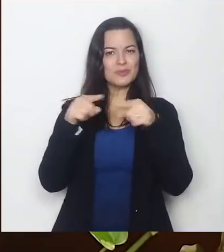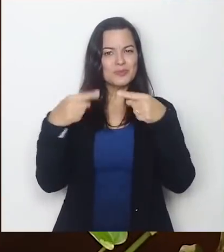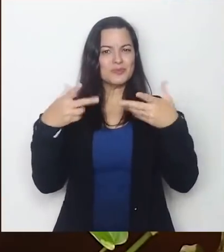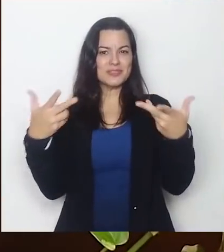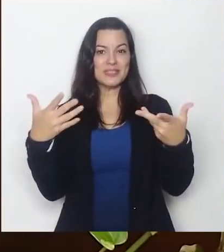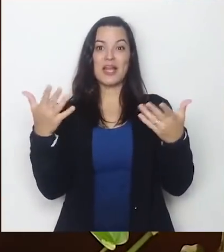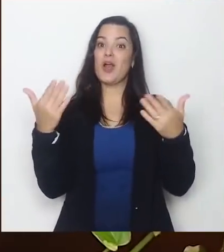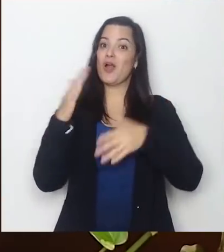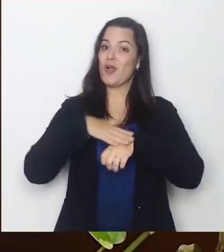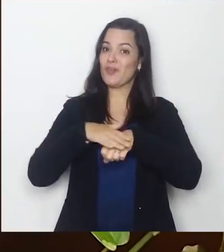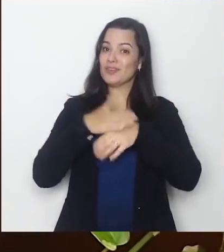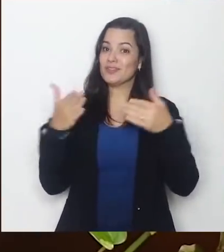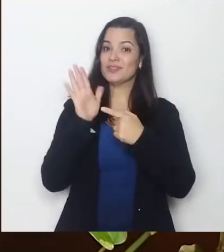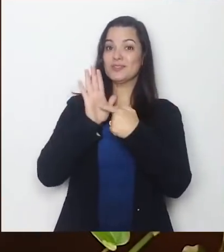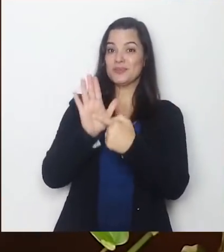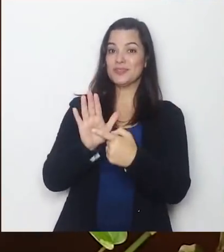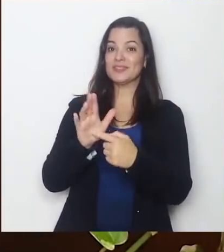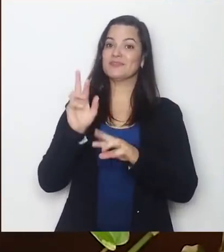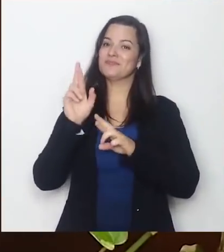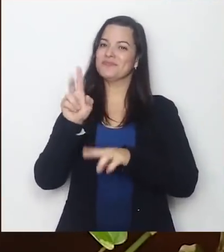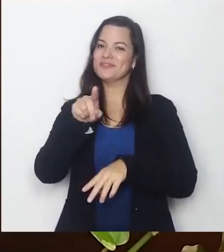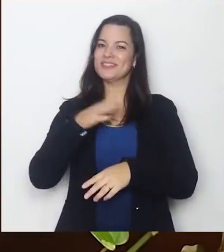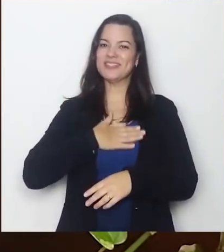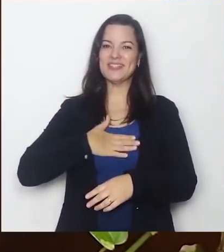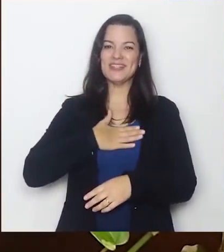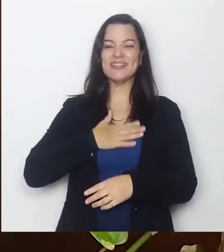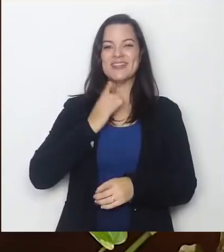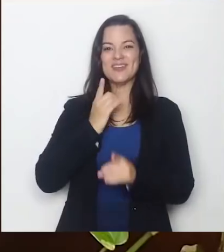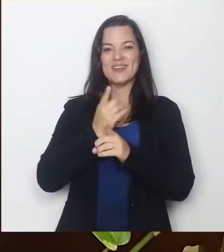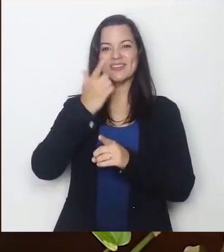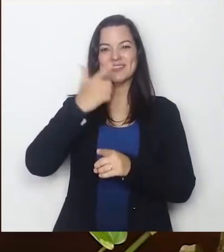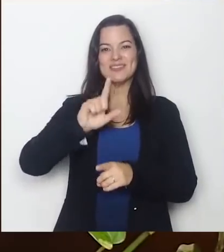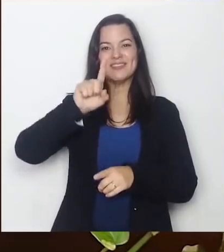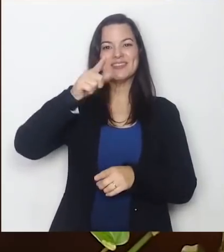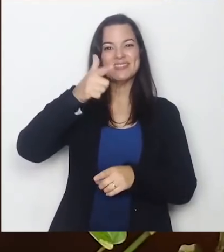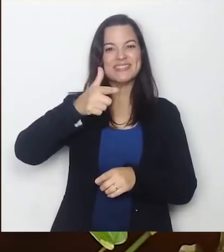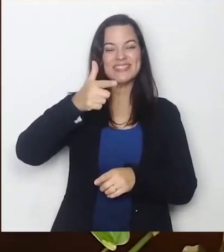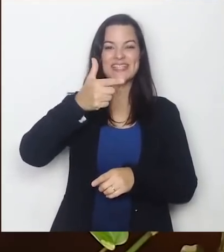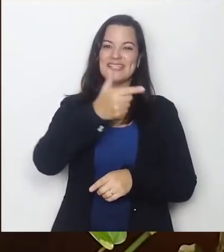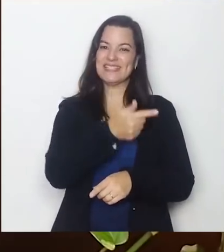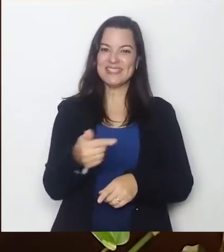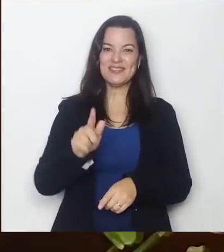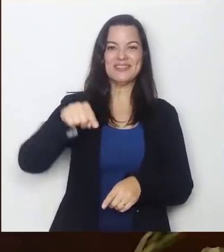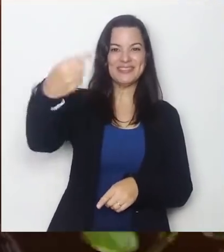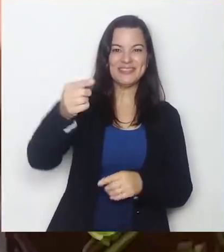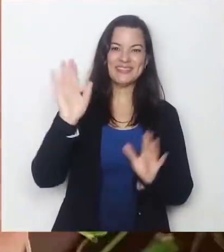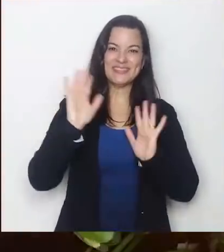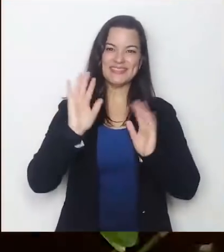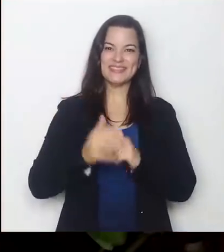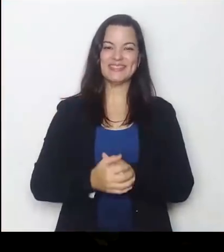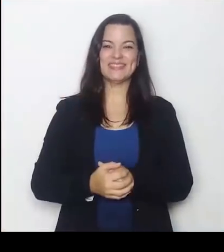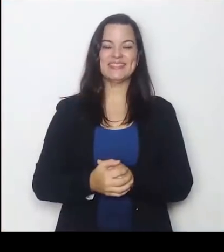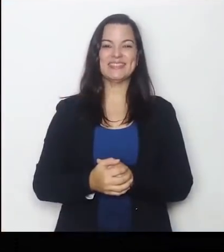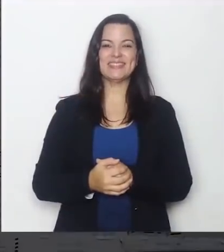conversa de hoje a gente vai te mostrar um pouquinho disso. A gente espera que você goste e se encontra na próxima semana.